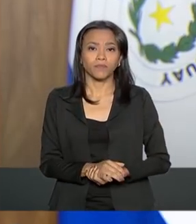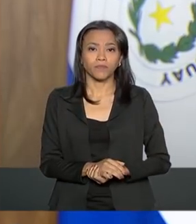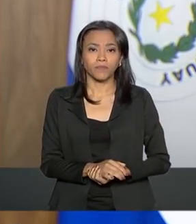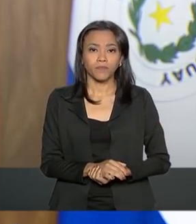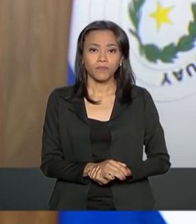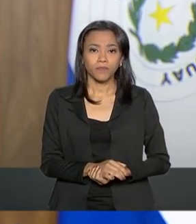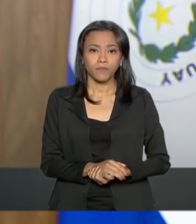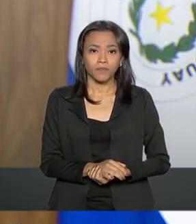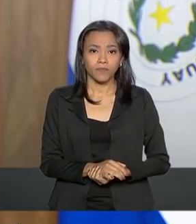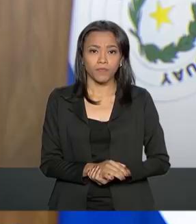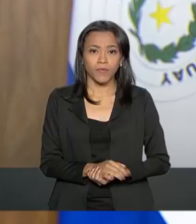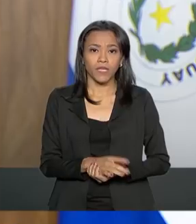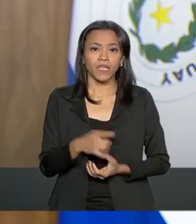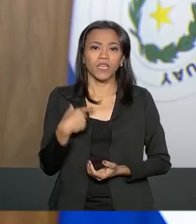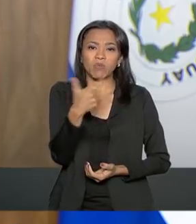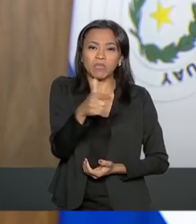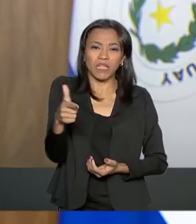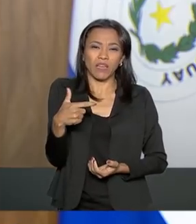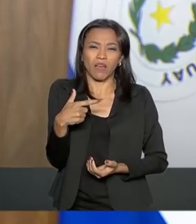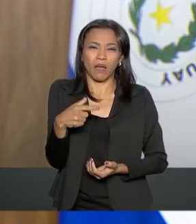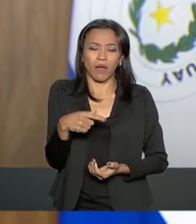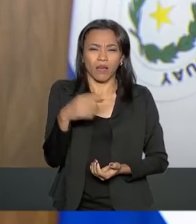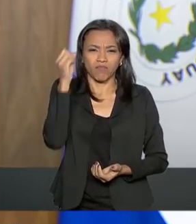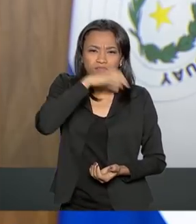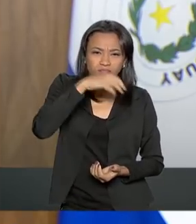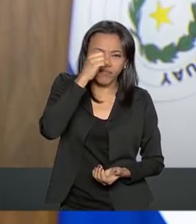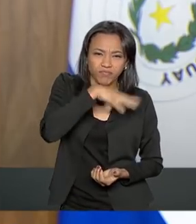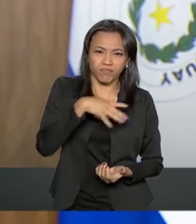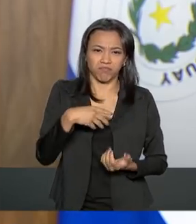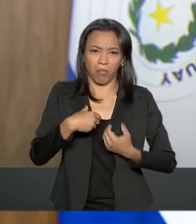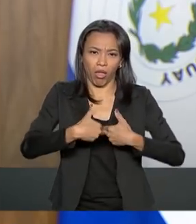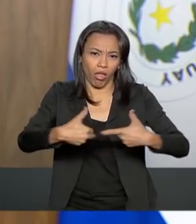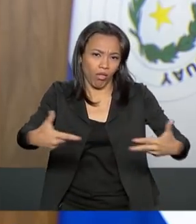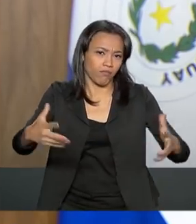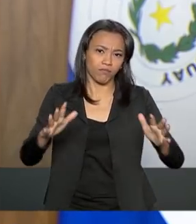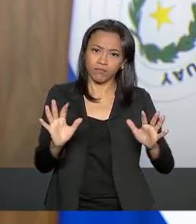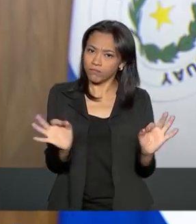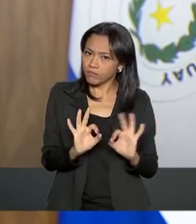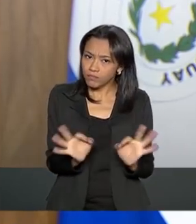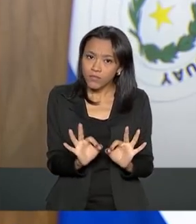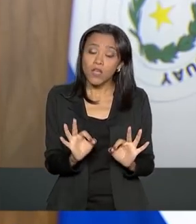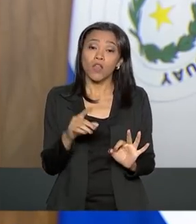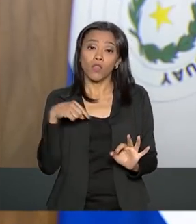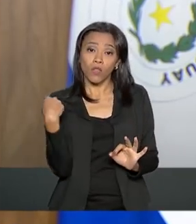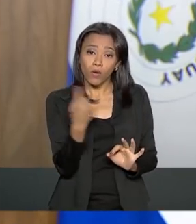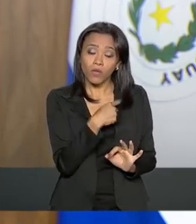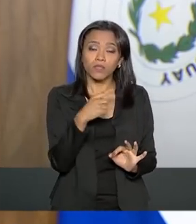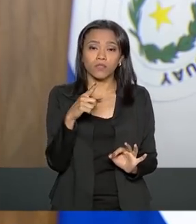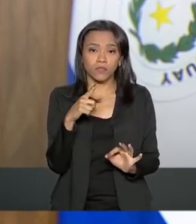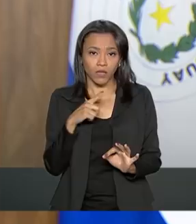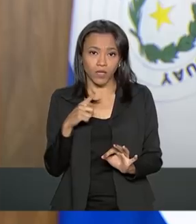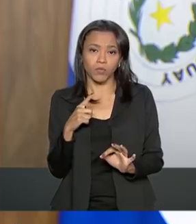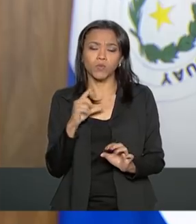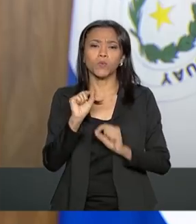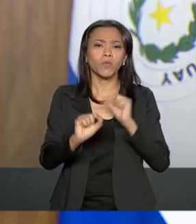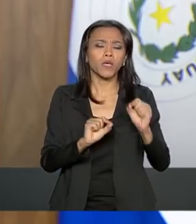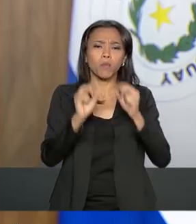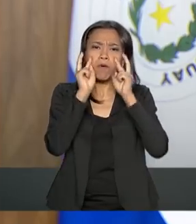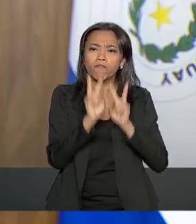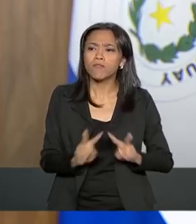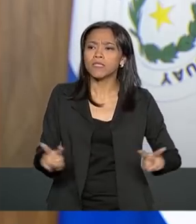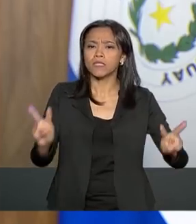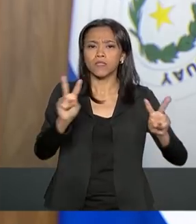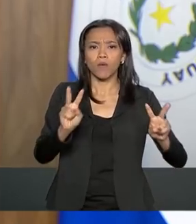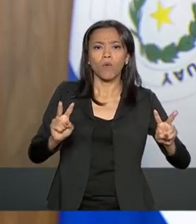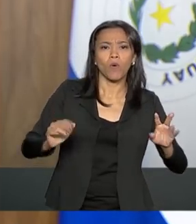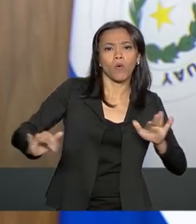e projetos irresponsáveis. Temos aqui a obrigação, porque temos uma visão compartilhada de